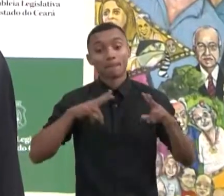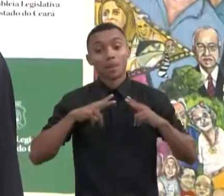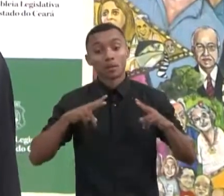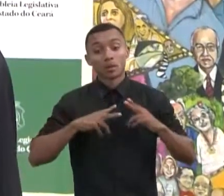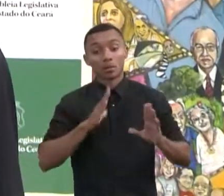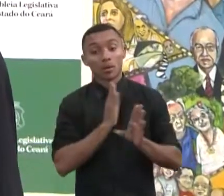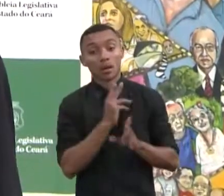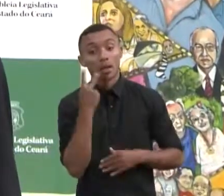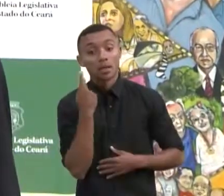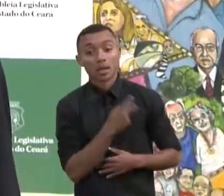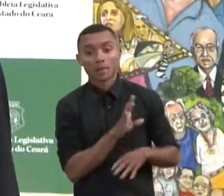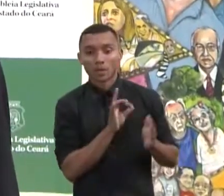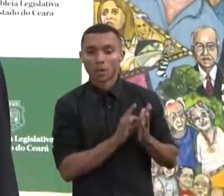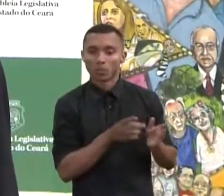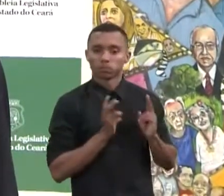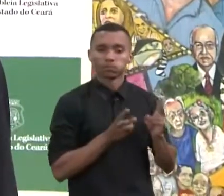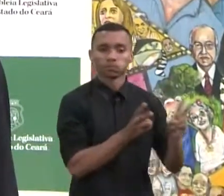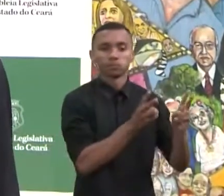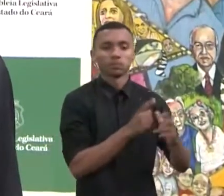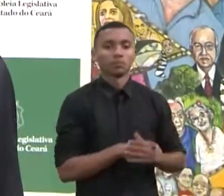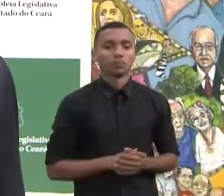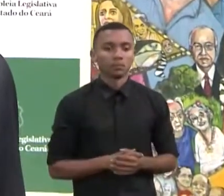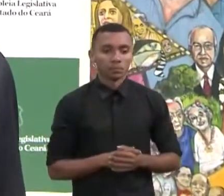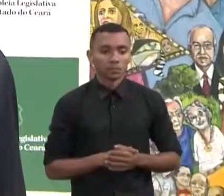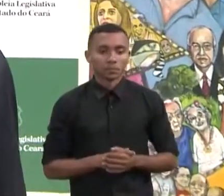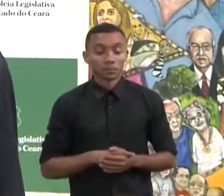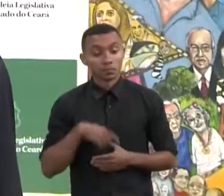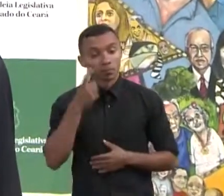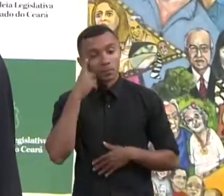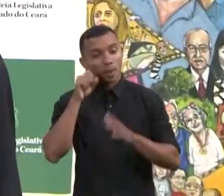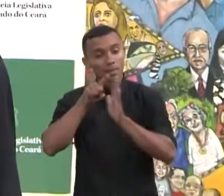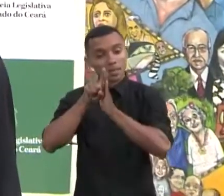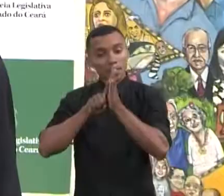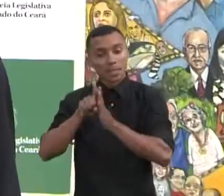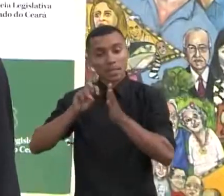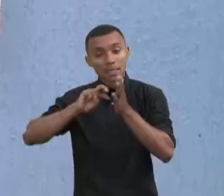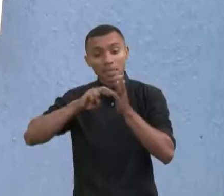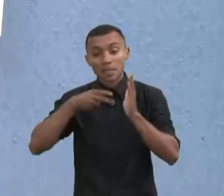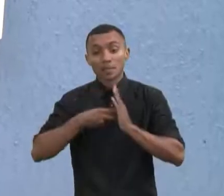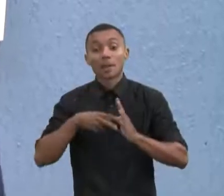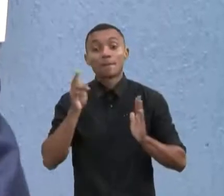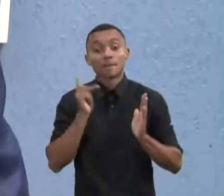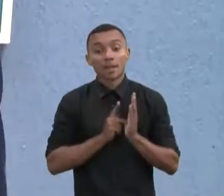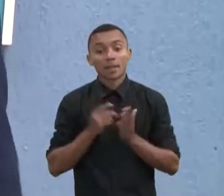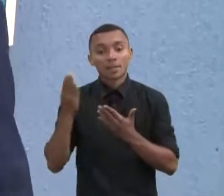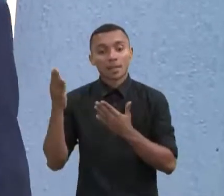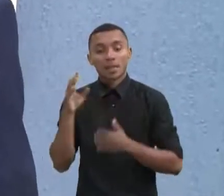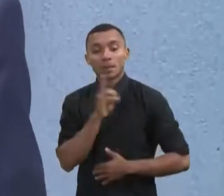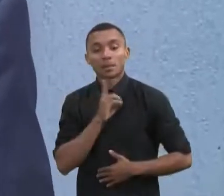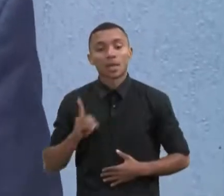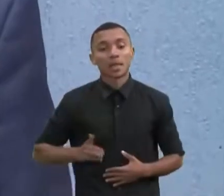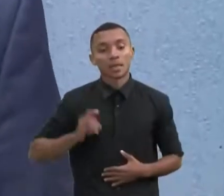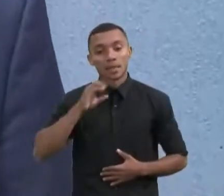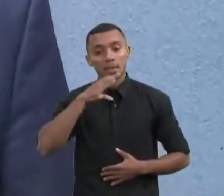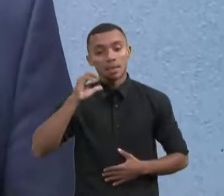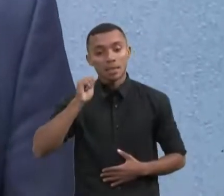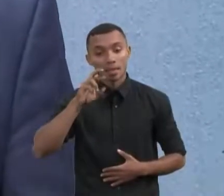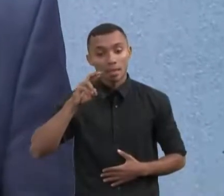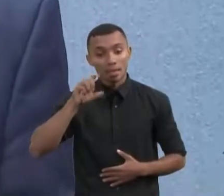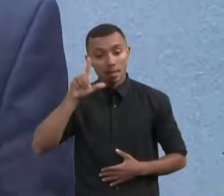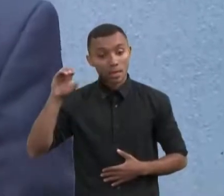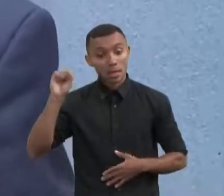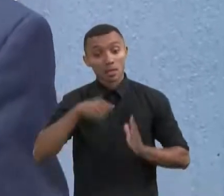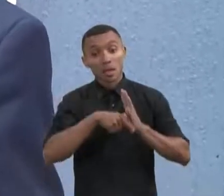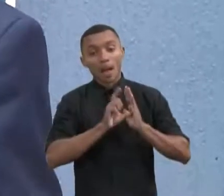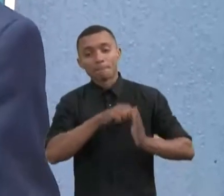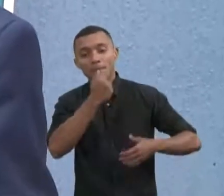ela possa realmente sobreviver. Esses índices refletem a realidade. O deputado Carlos Felipe explica que o fortalecimento